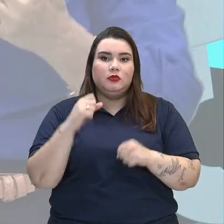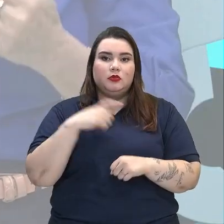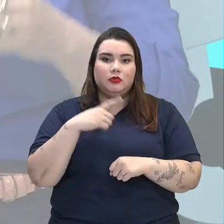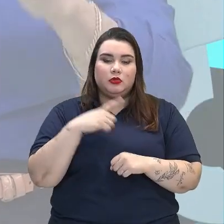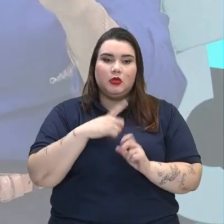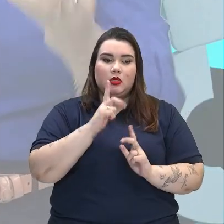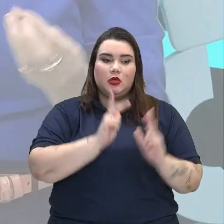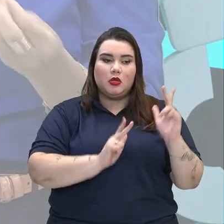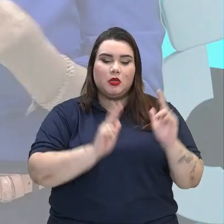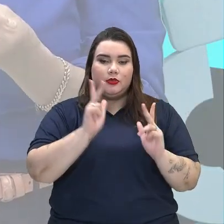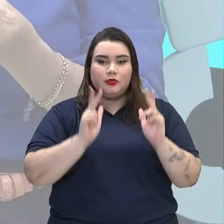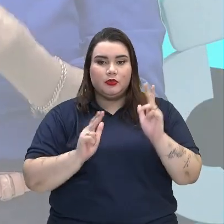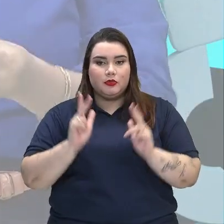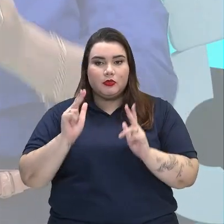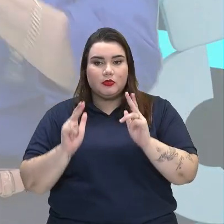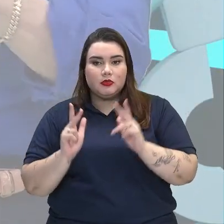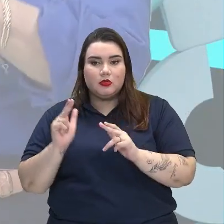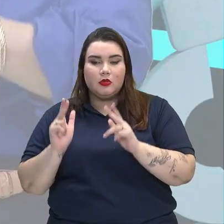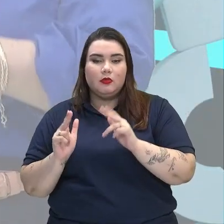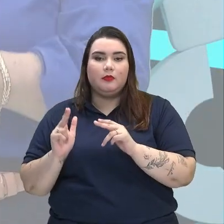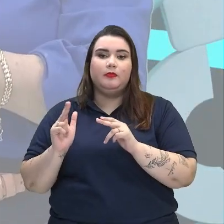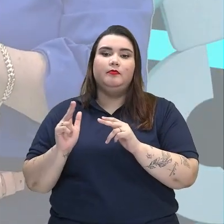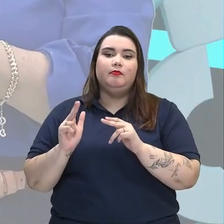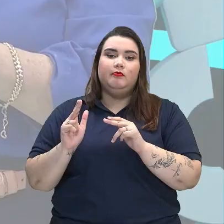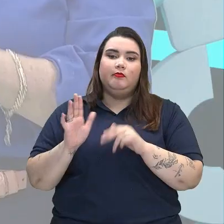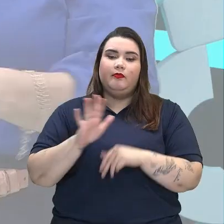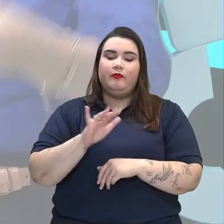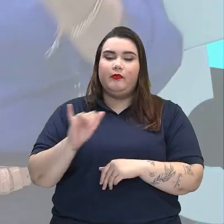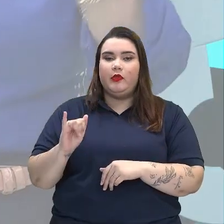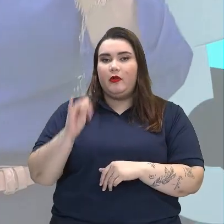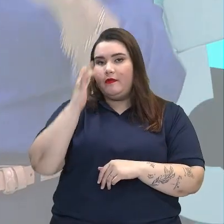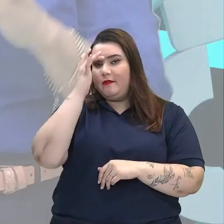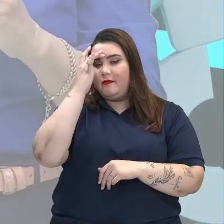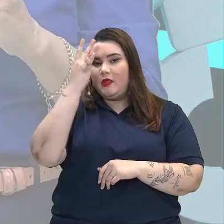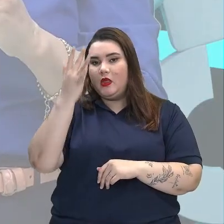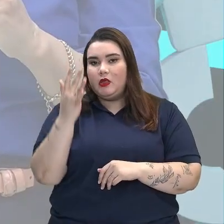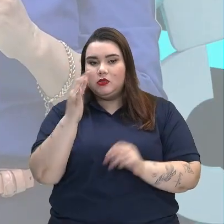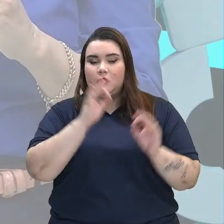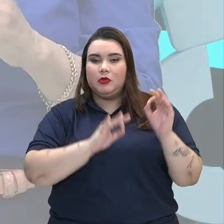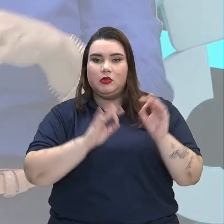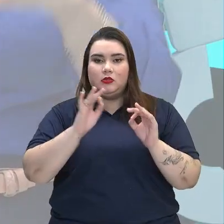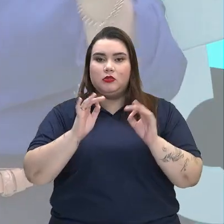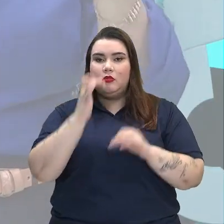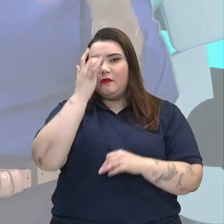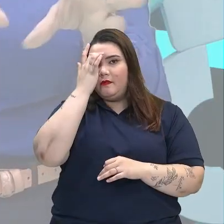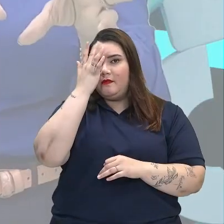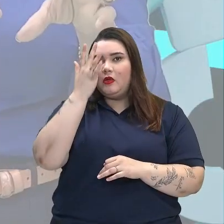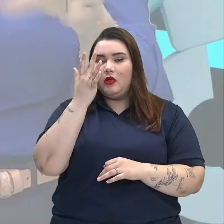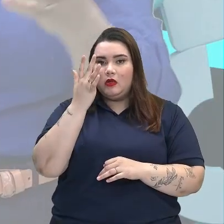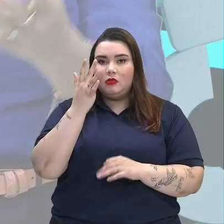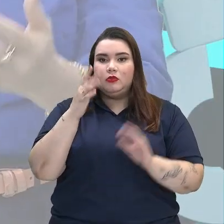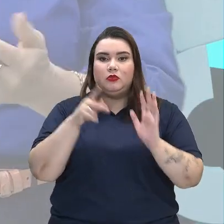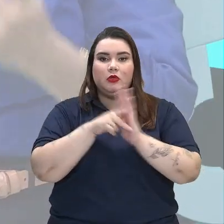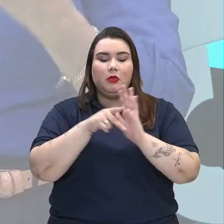essas edições, por esses cortes, o que vai facilitar a organização e o destaque das